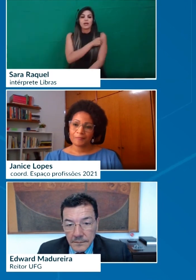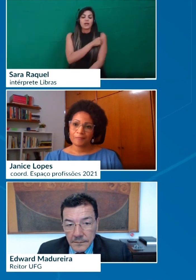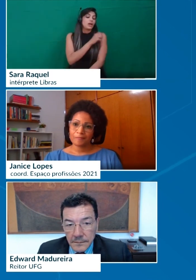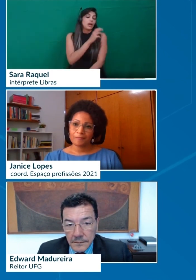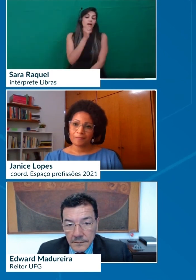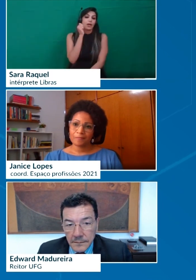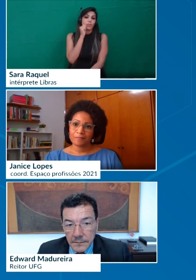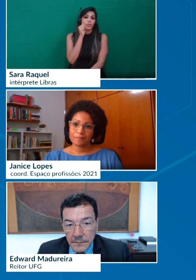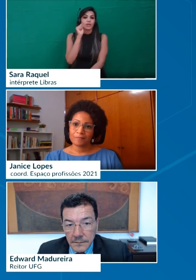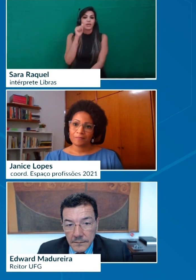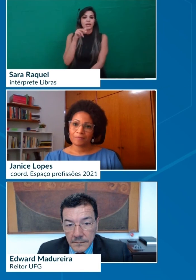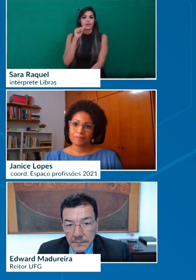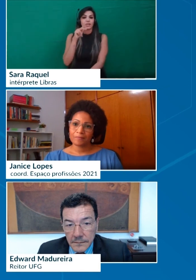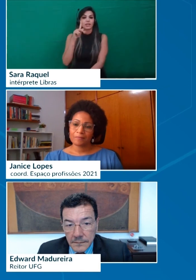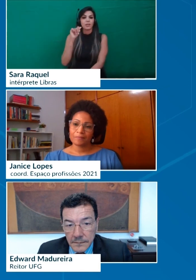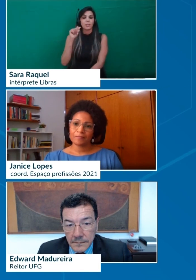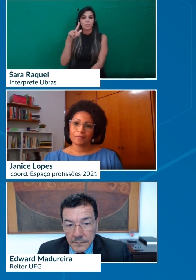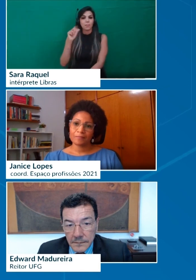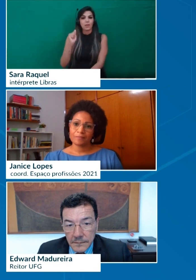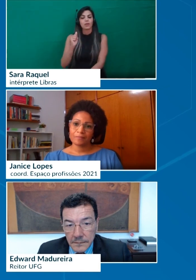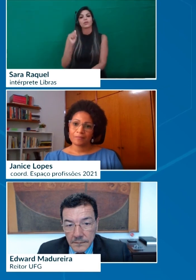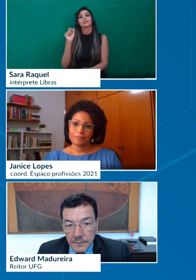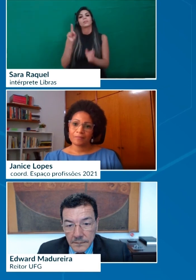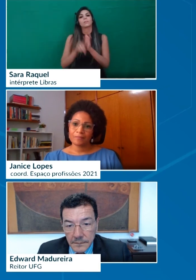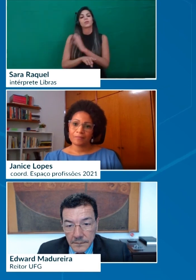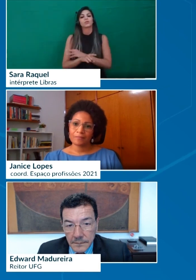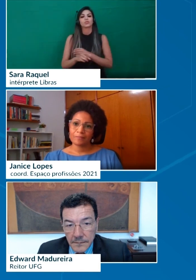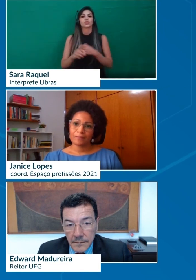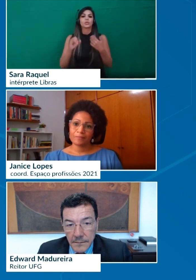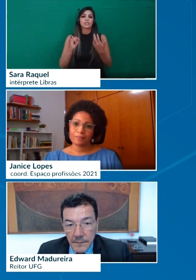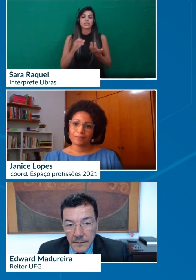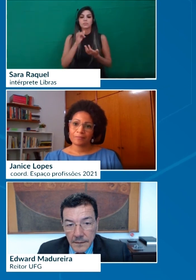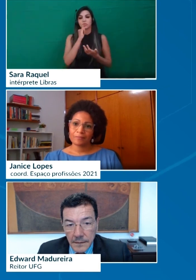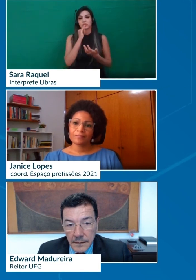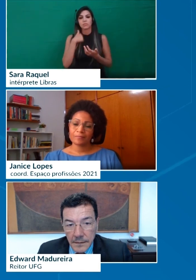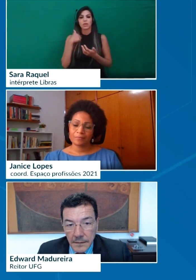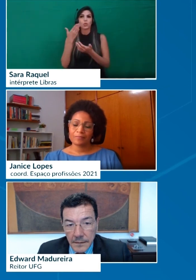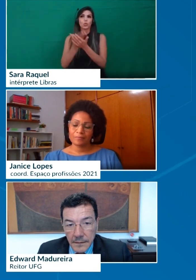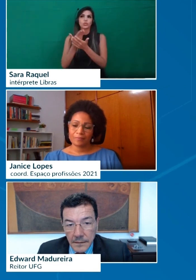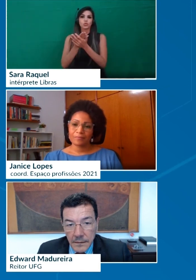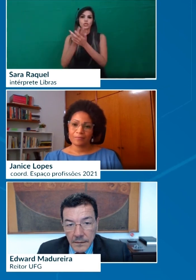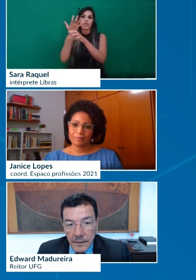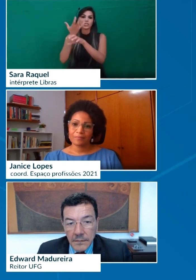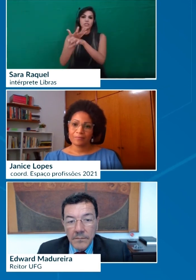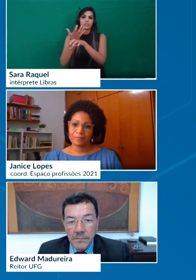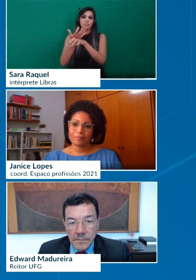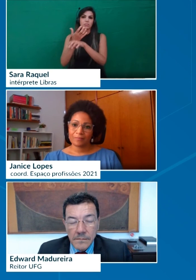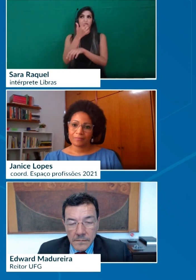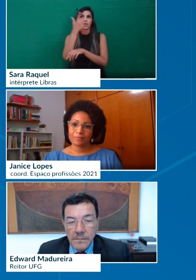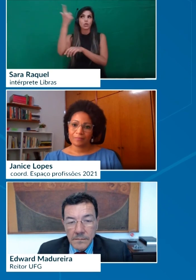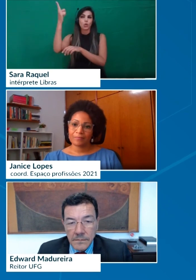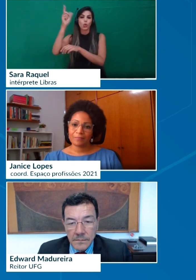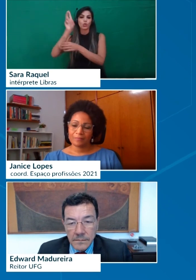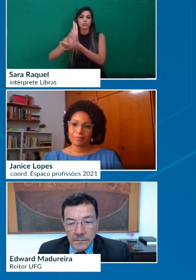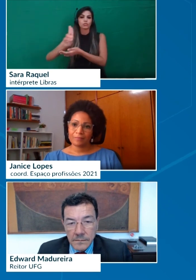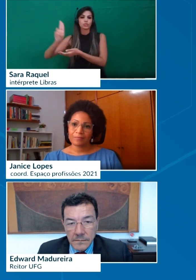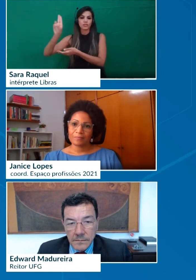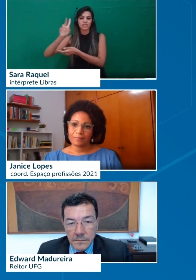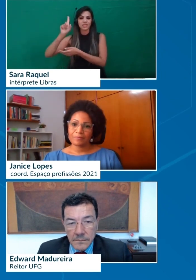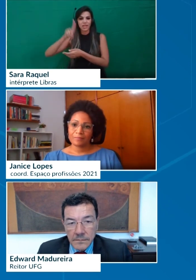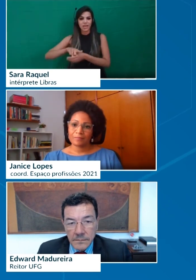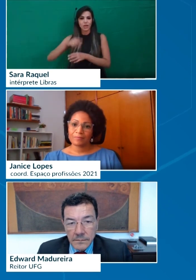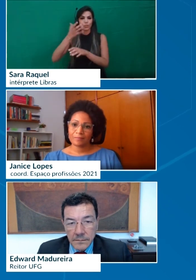sobre as disciplinas que forem cursadas em outras instituições, se elas podem ser aproveitadas como obrigatórias ou só valem